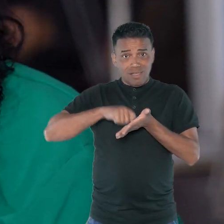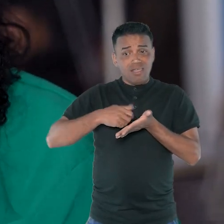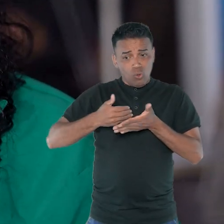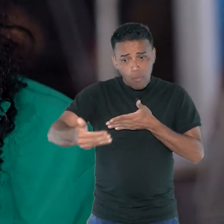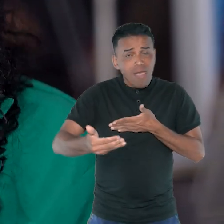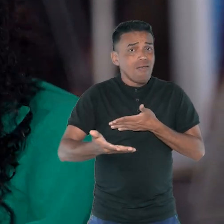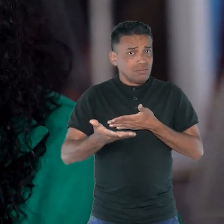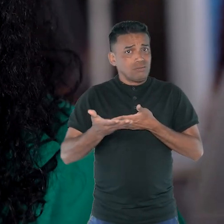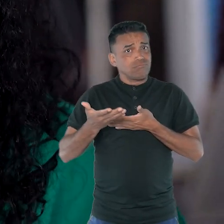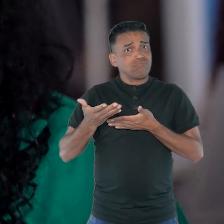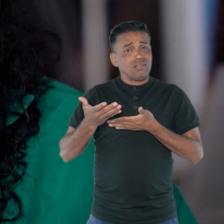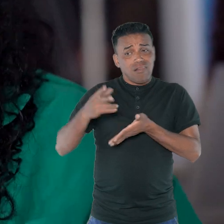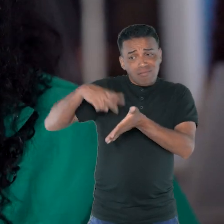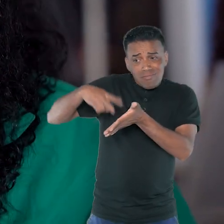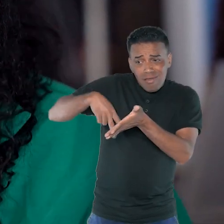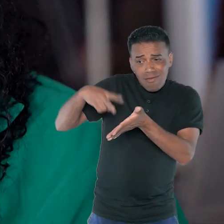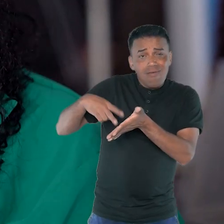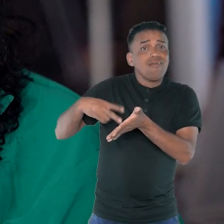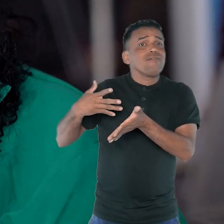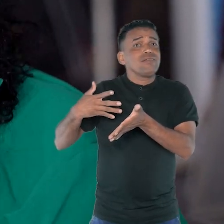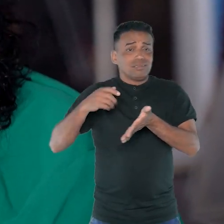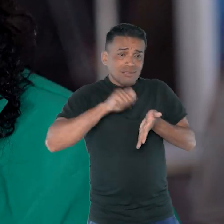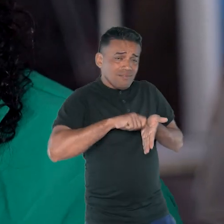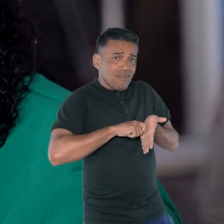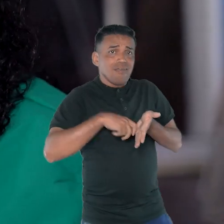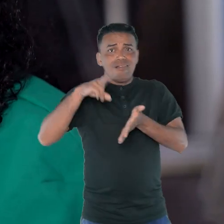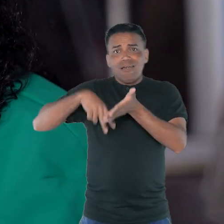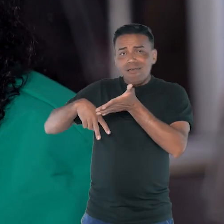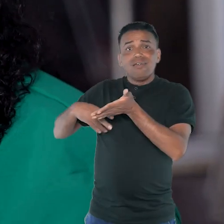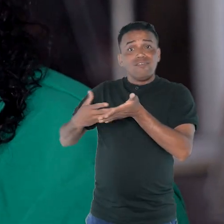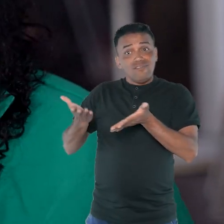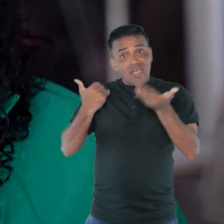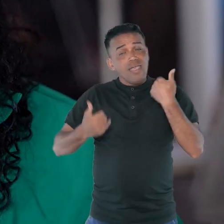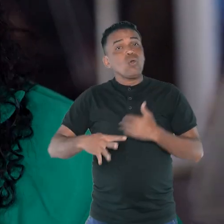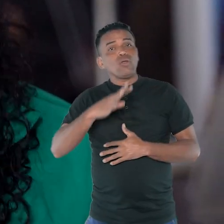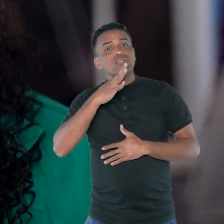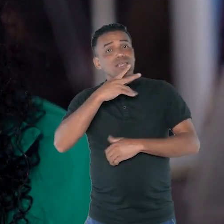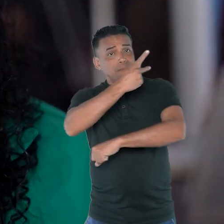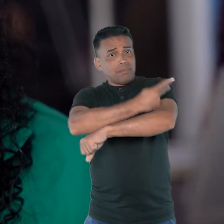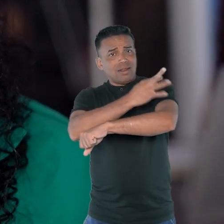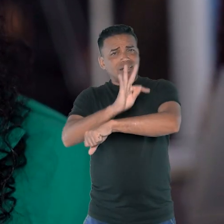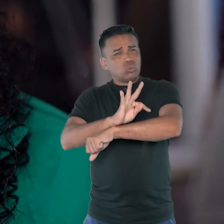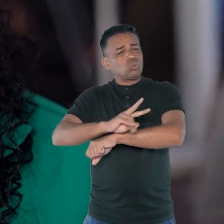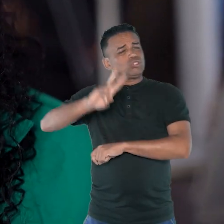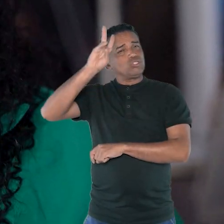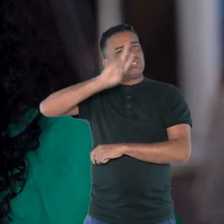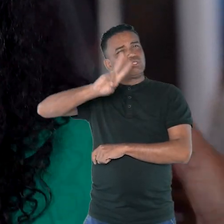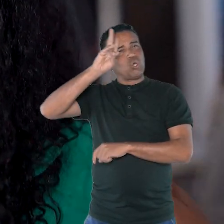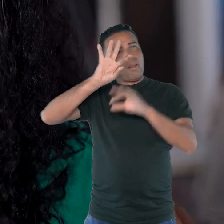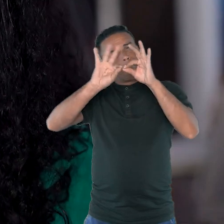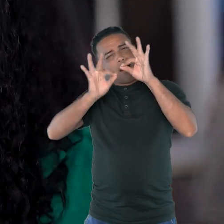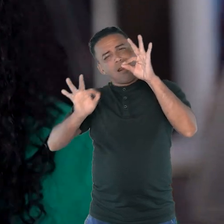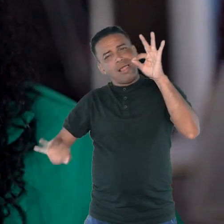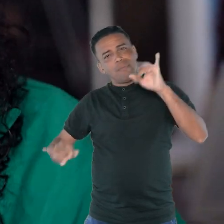Comece a escrever. De ler, comece a ler. Vamos conhecer a nossa cidade. Paracatu tem muita história para contar. E,